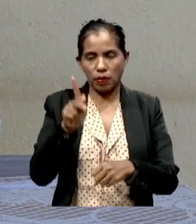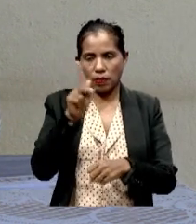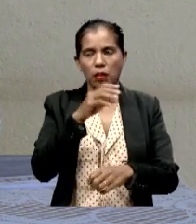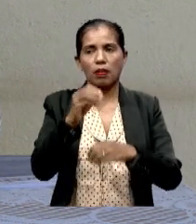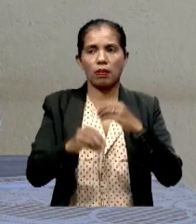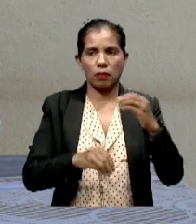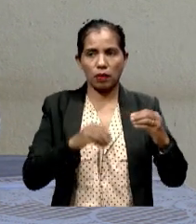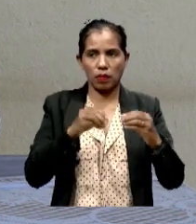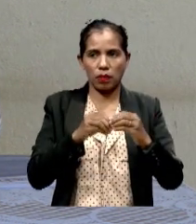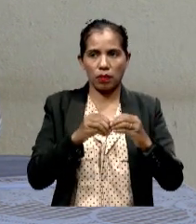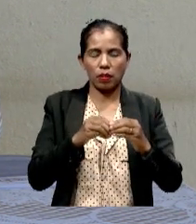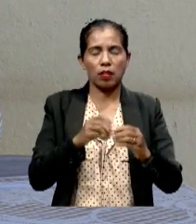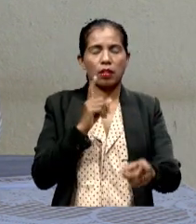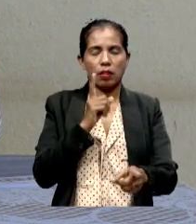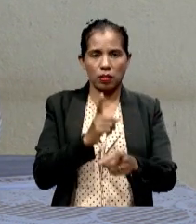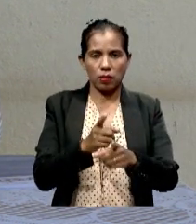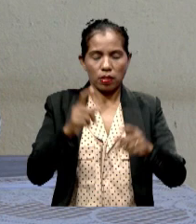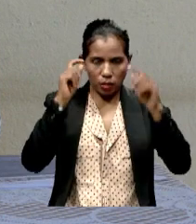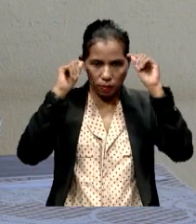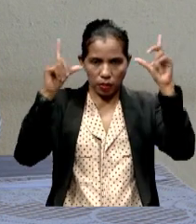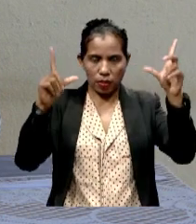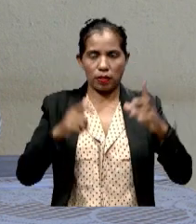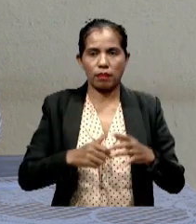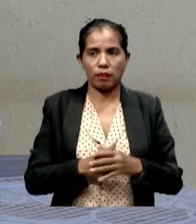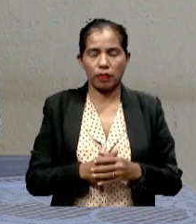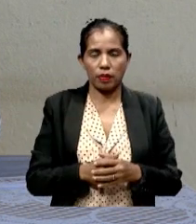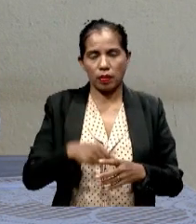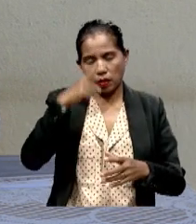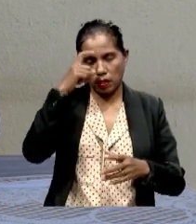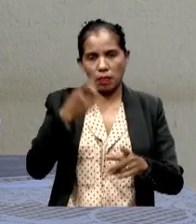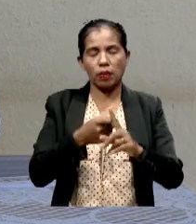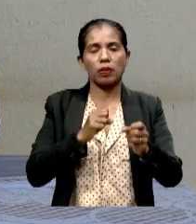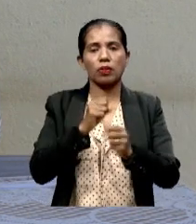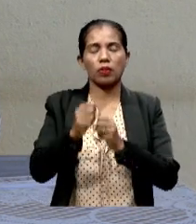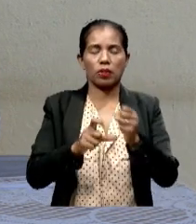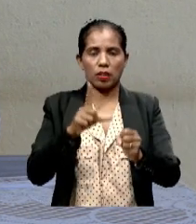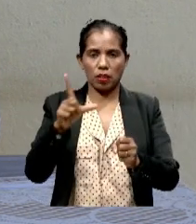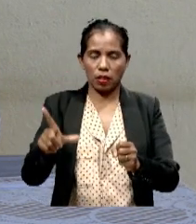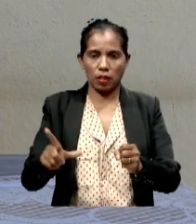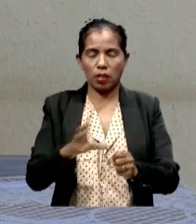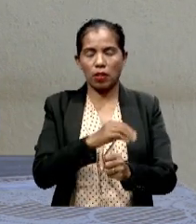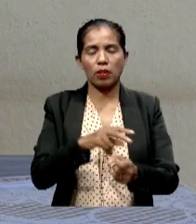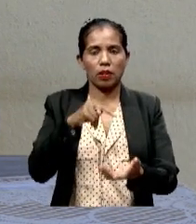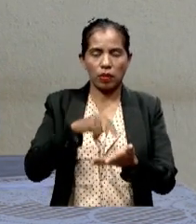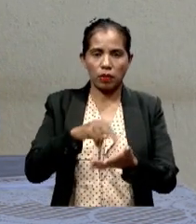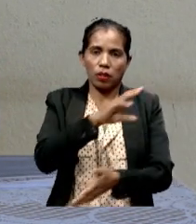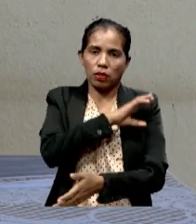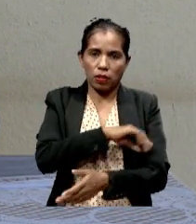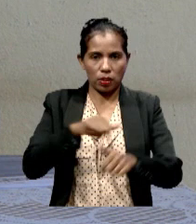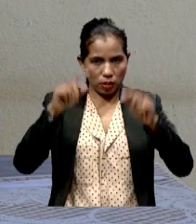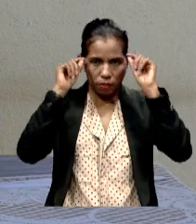konaba realidade Timor Leste tanto aspeto social la lauk natureza segurança ia Timor